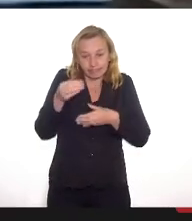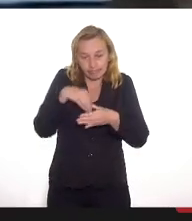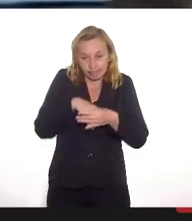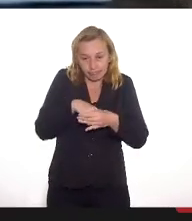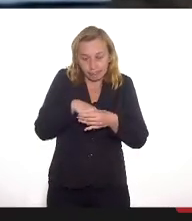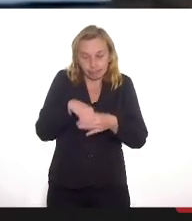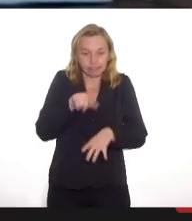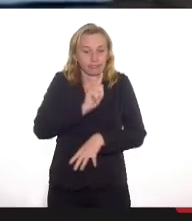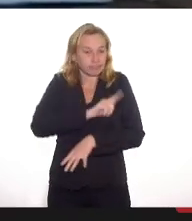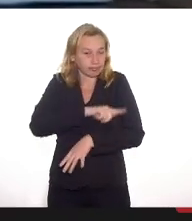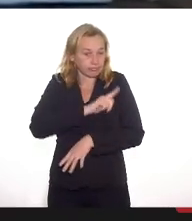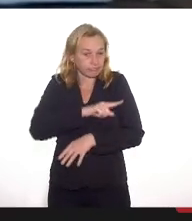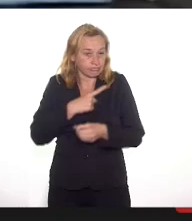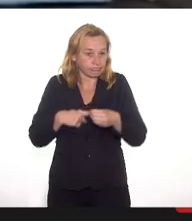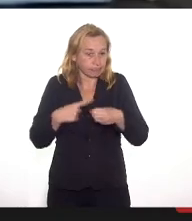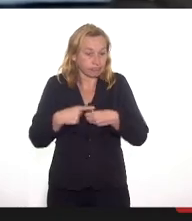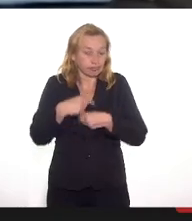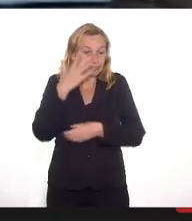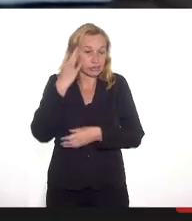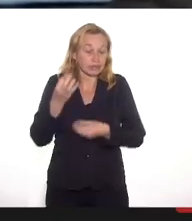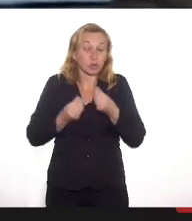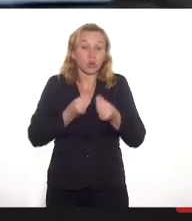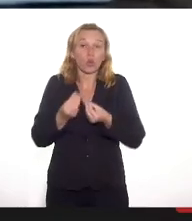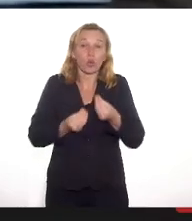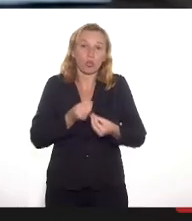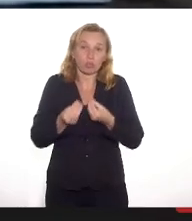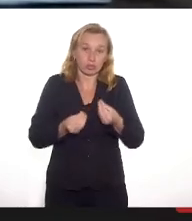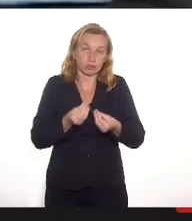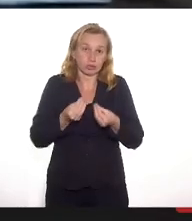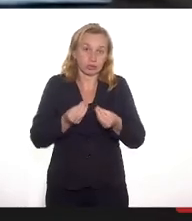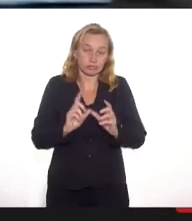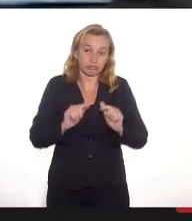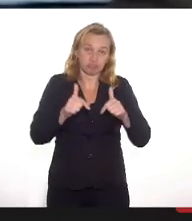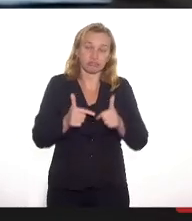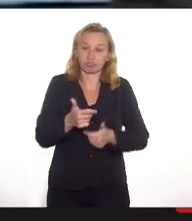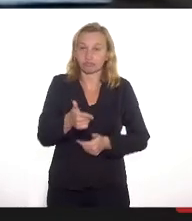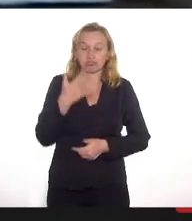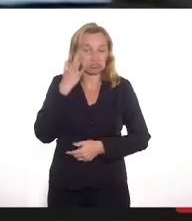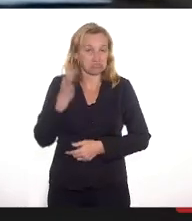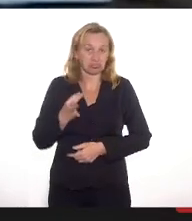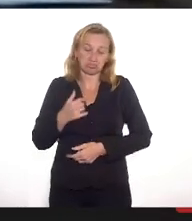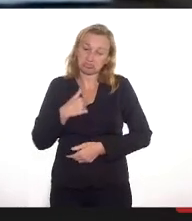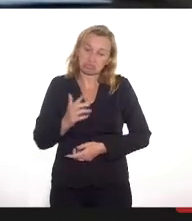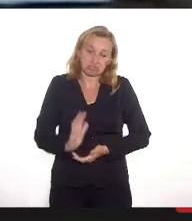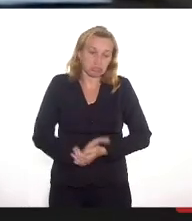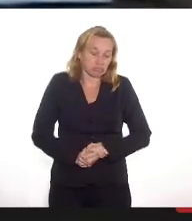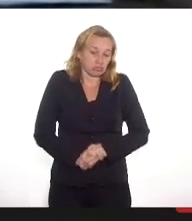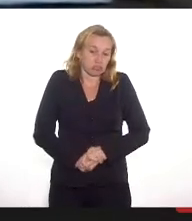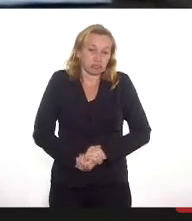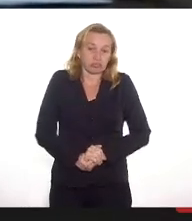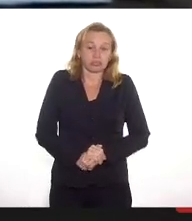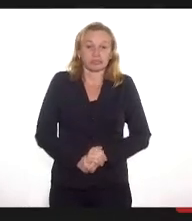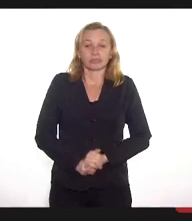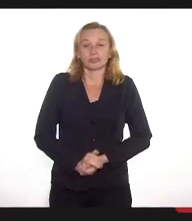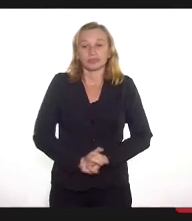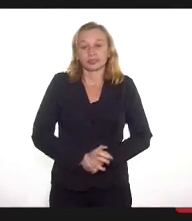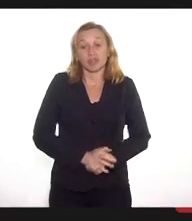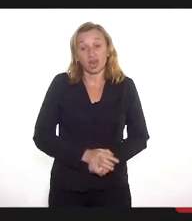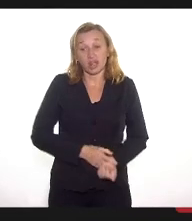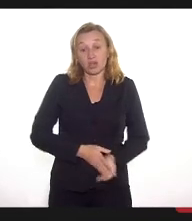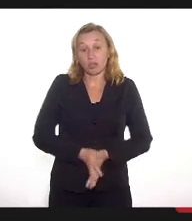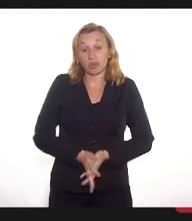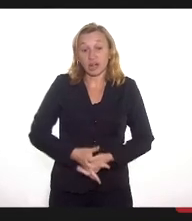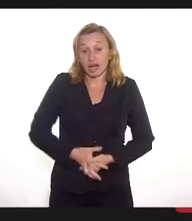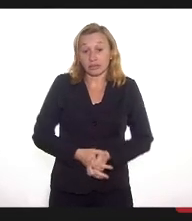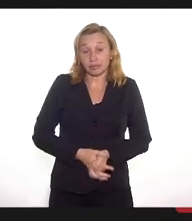com gestores municipais para poder saber como viabilizar isso eu não sei como Eu